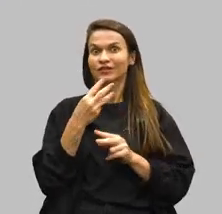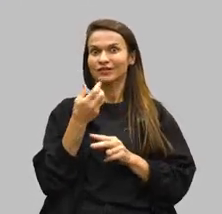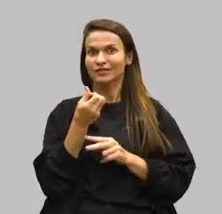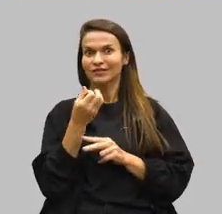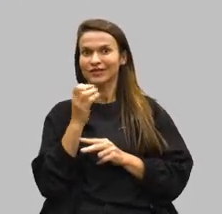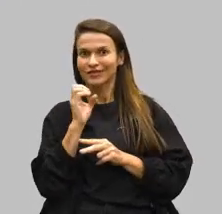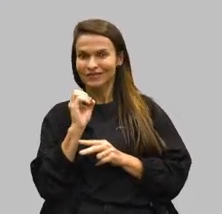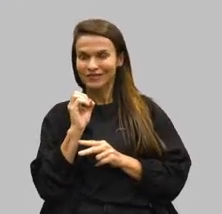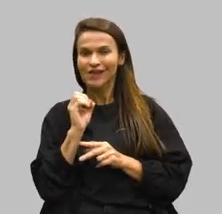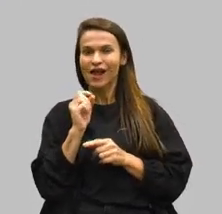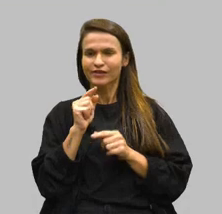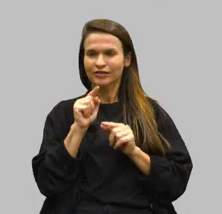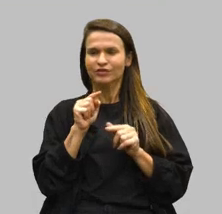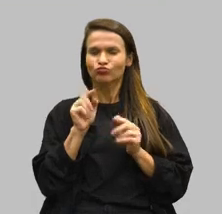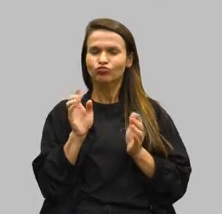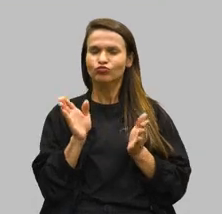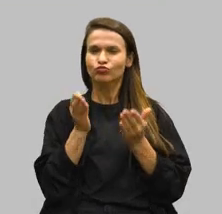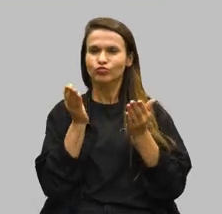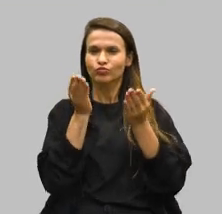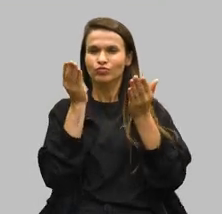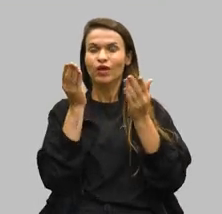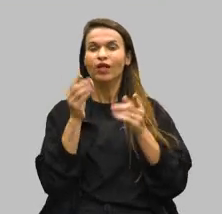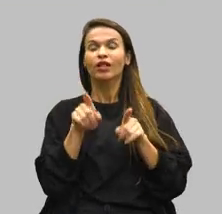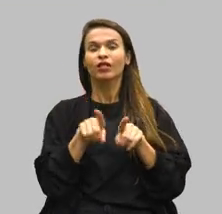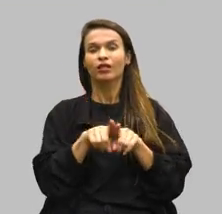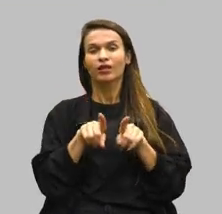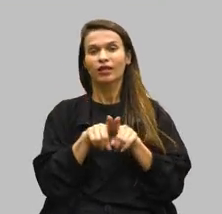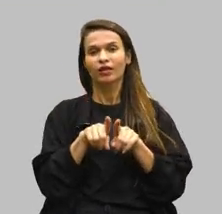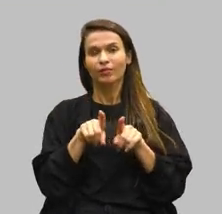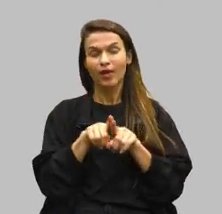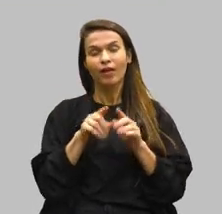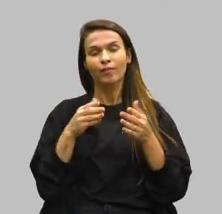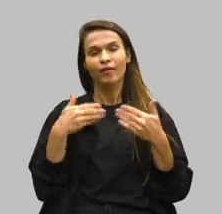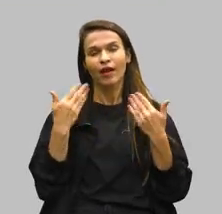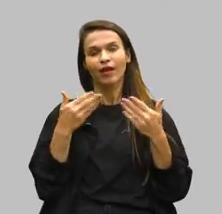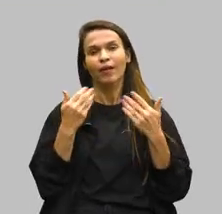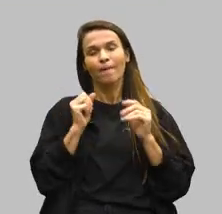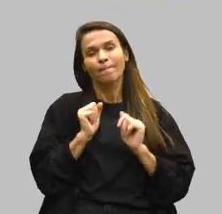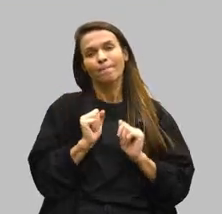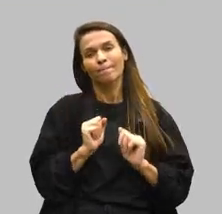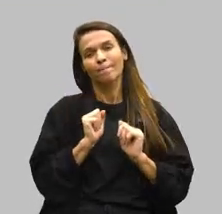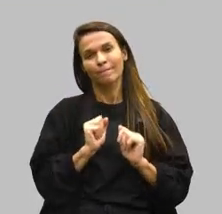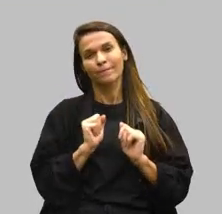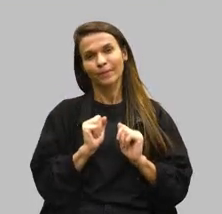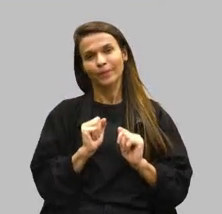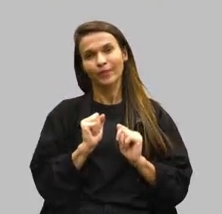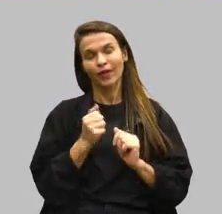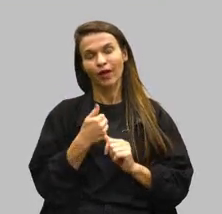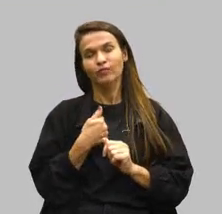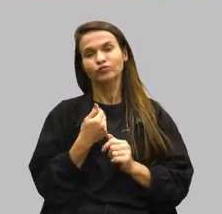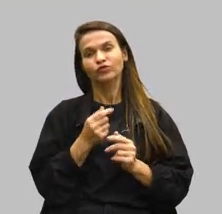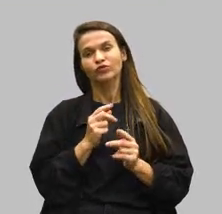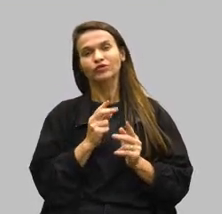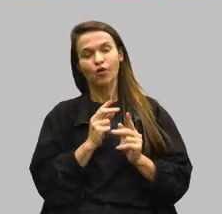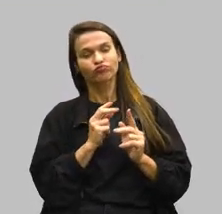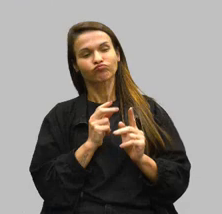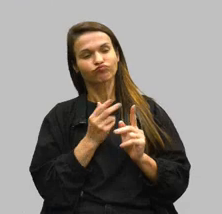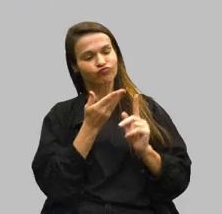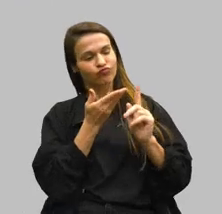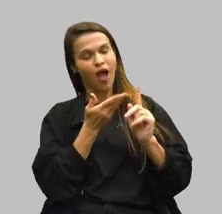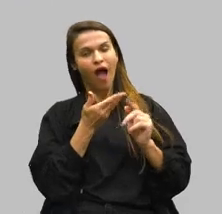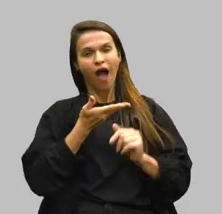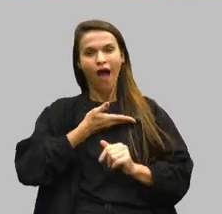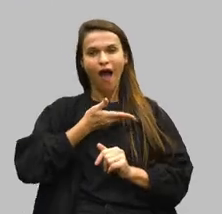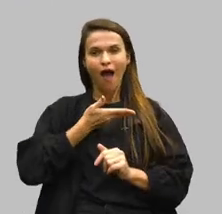Municipalidade te proporciona e que também é é uma alegria poder ser eu poder te chamar de amiga de